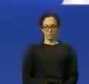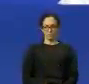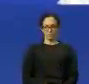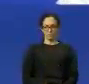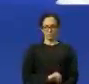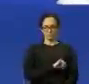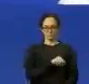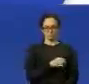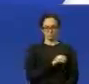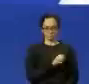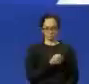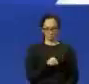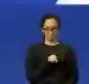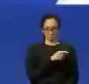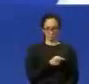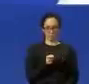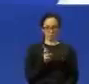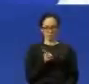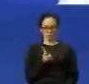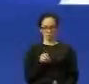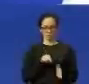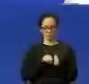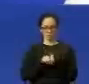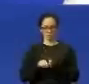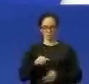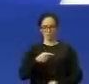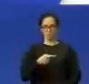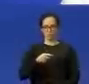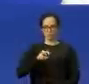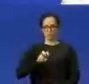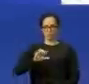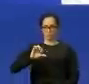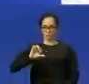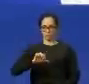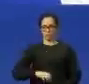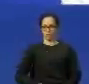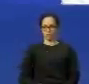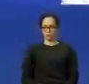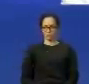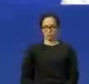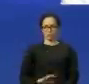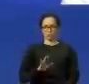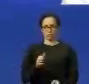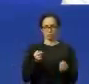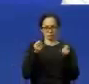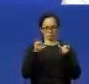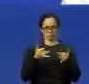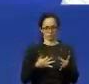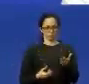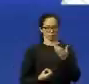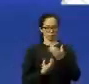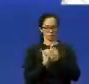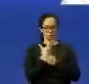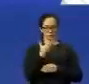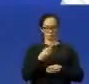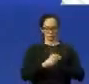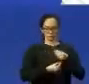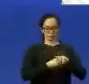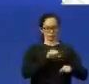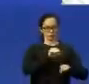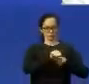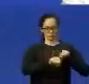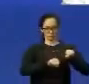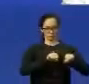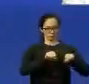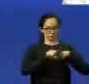Bem, então, dando sequência, vamos lá com a questão 159. Falava sobre o sistema de marchas de uma bicicleta